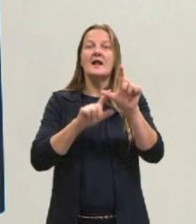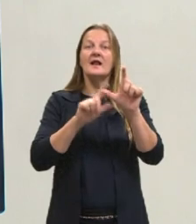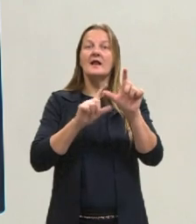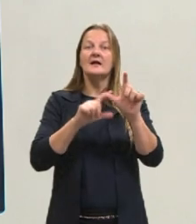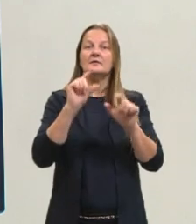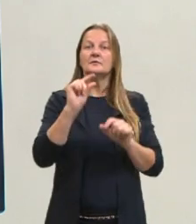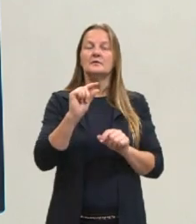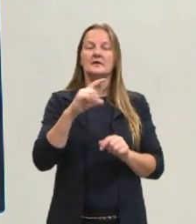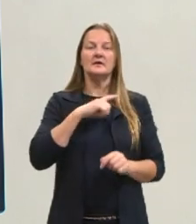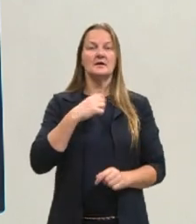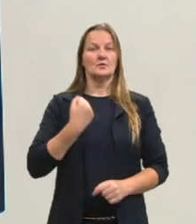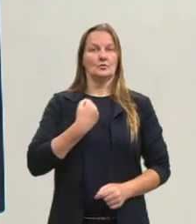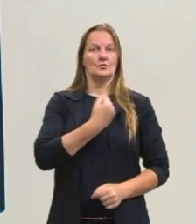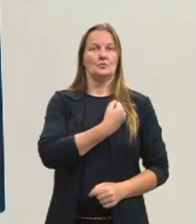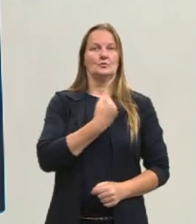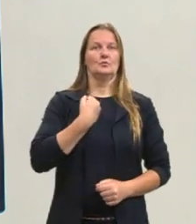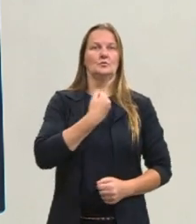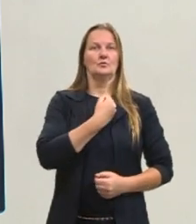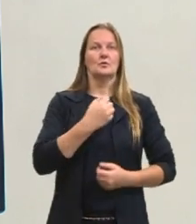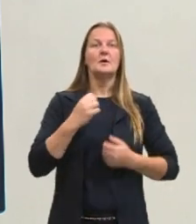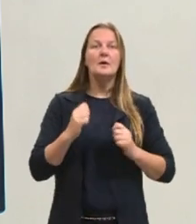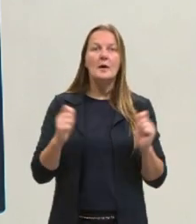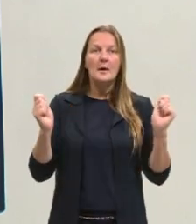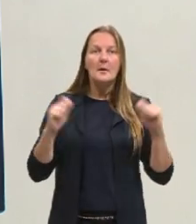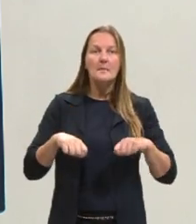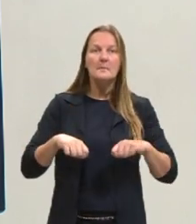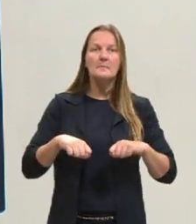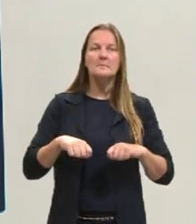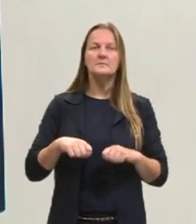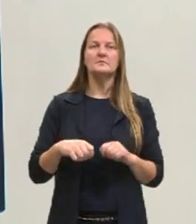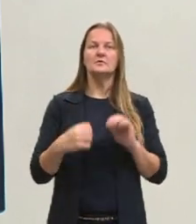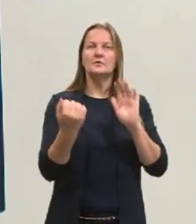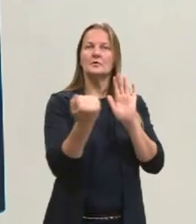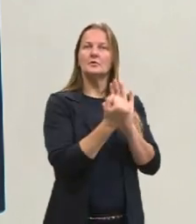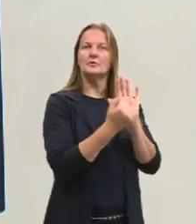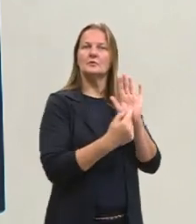um número. E posso, então, com os símbolos de